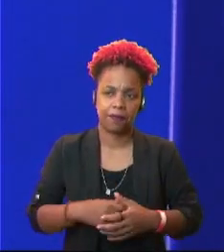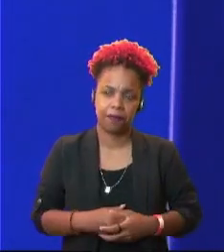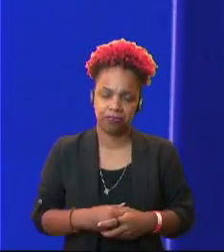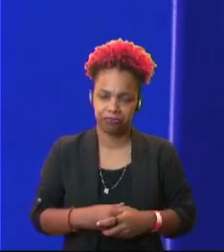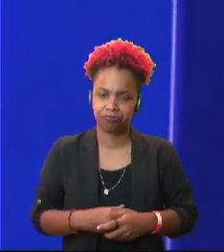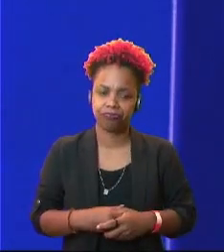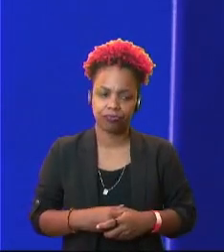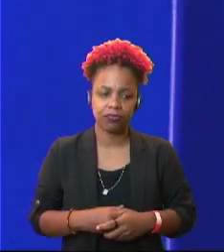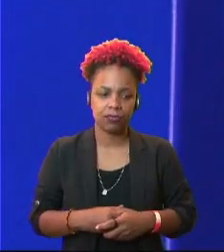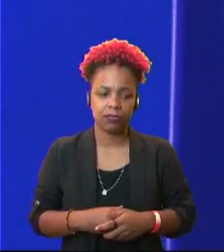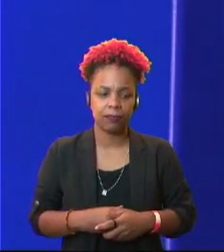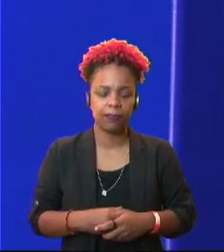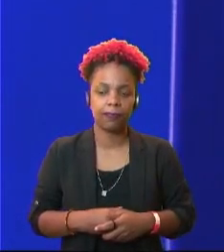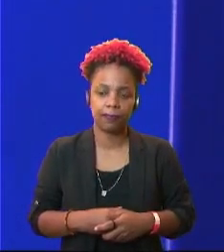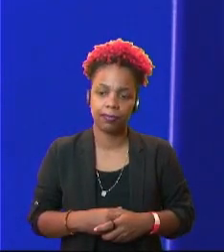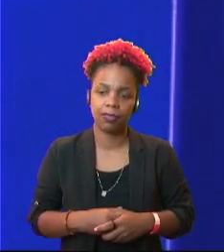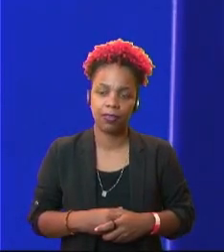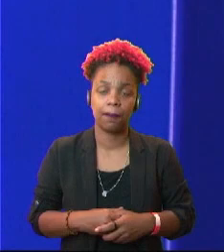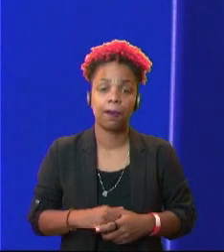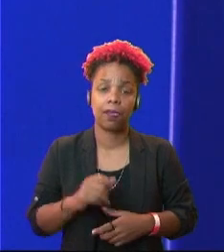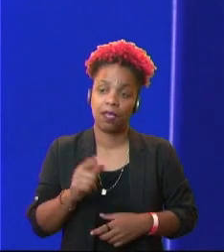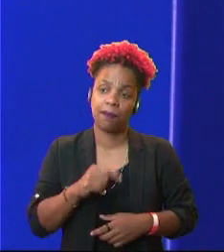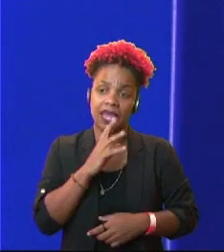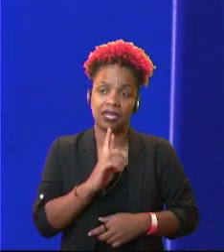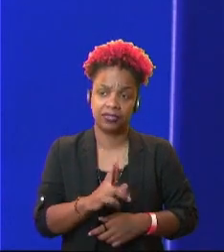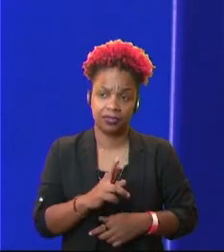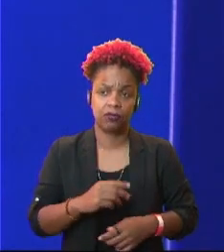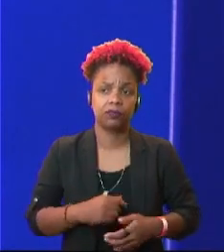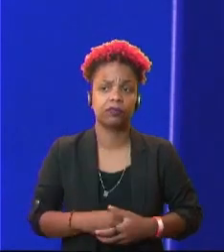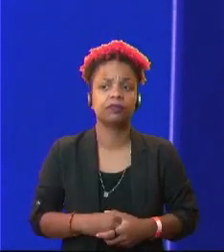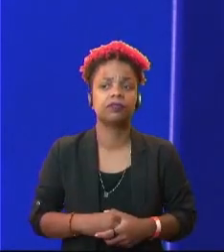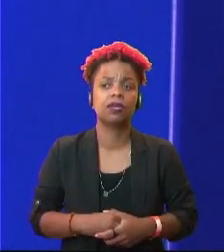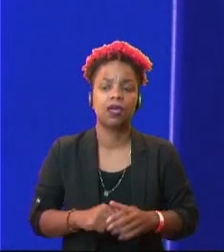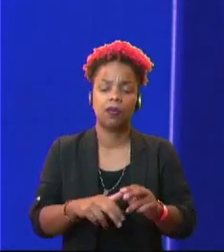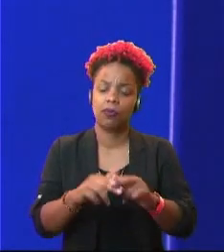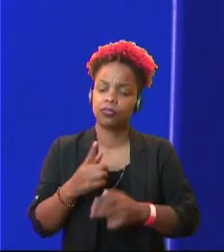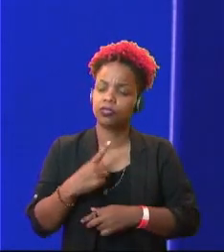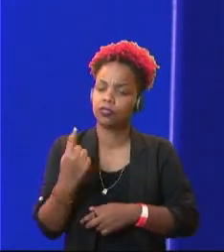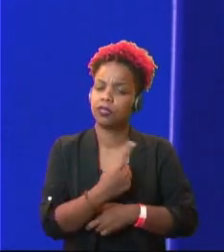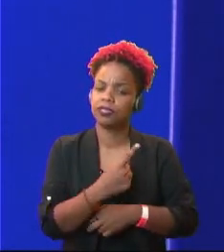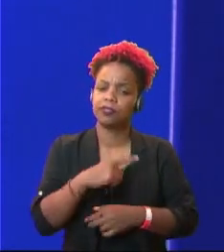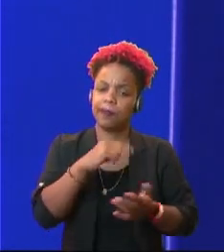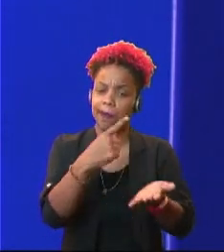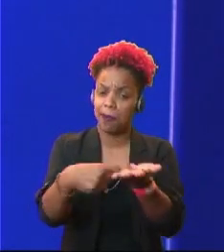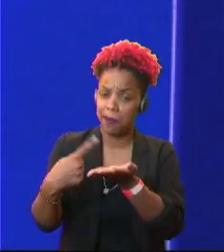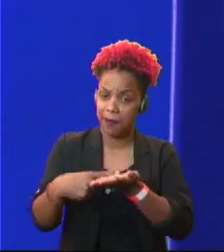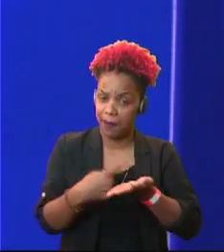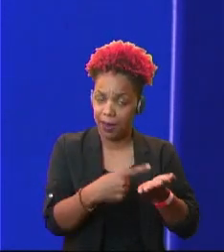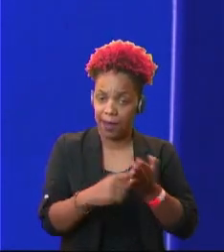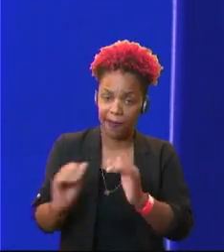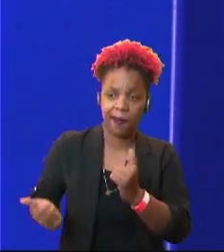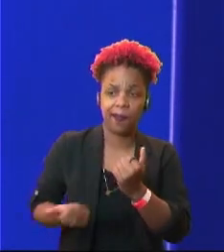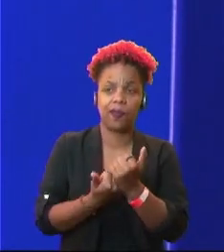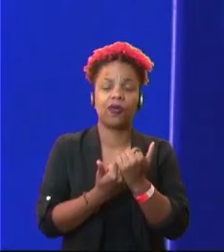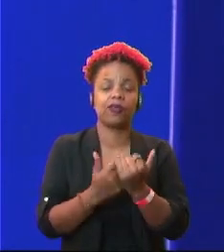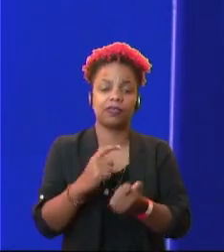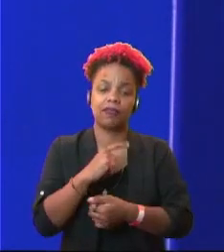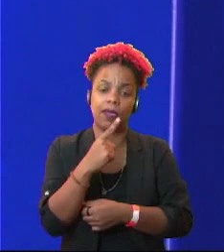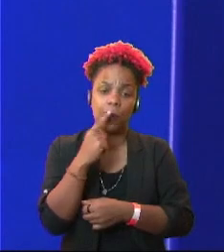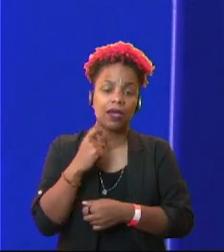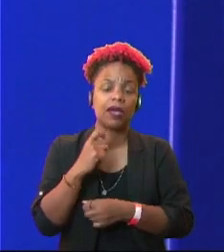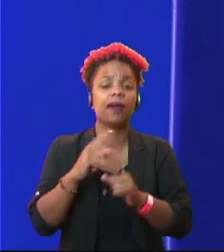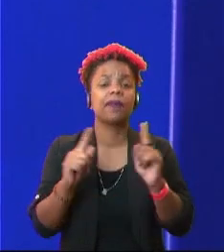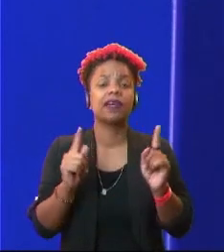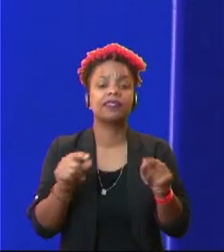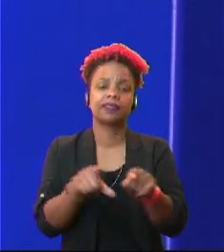E isso é uma razão a mais pela qual nós estamos comprometidos não apenas para apoiar a Ucrânia, mas